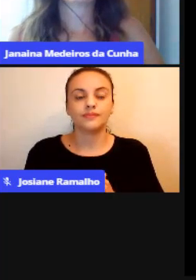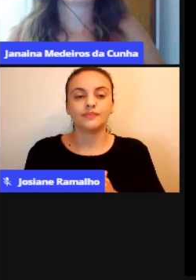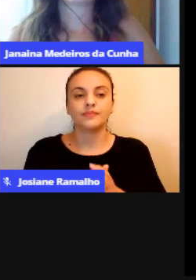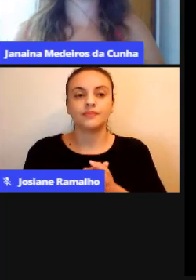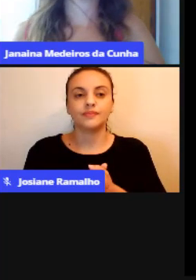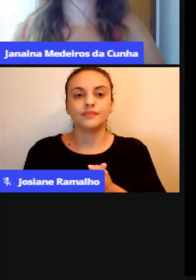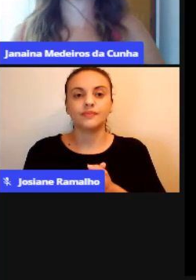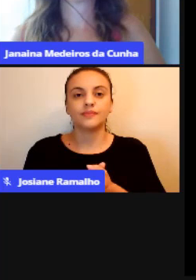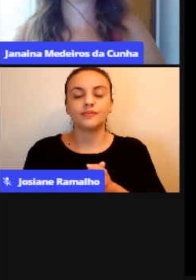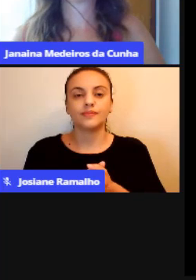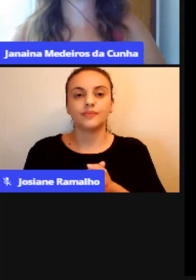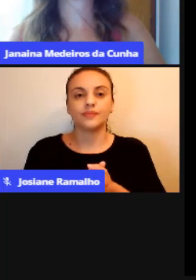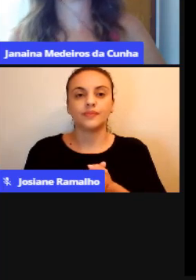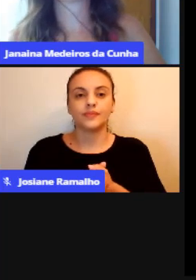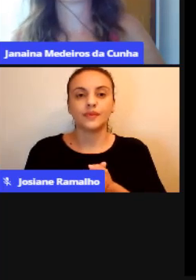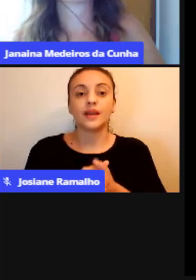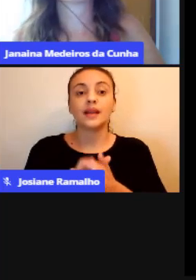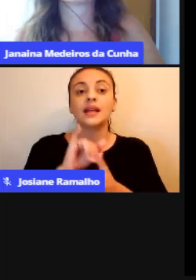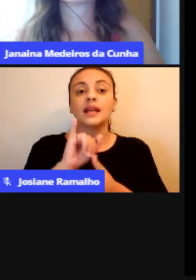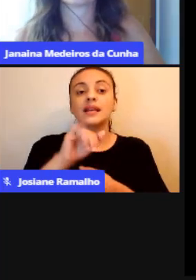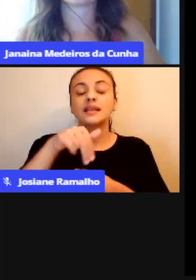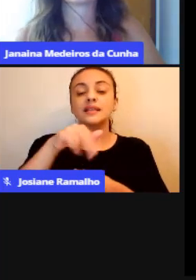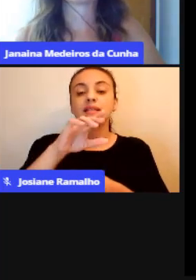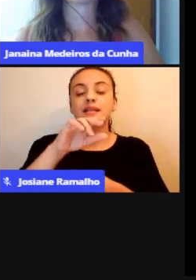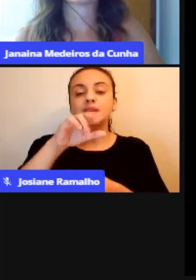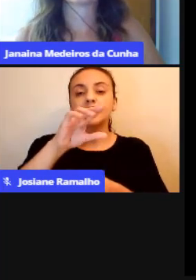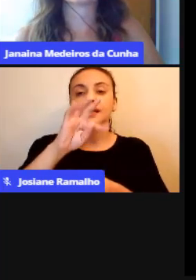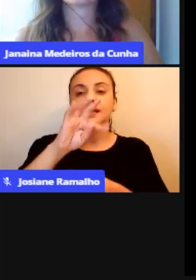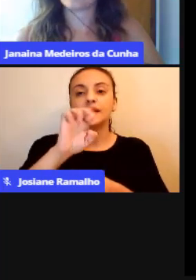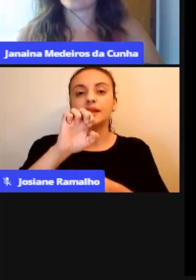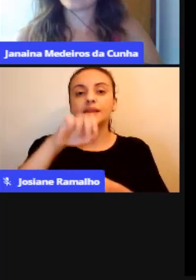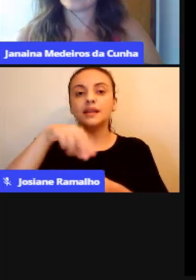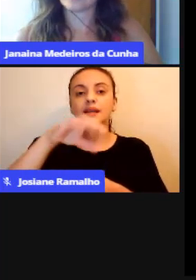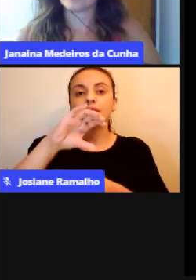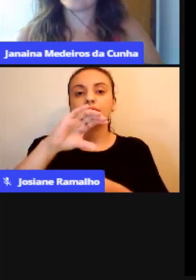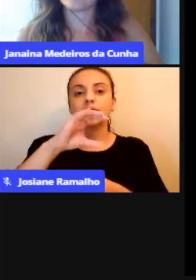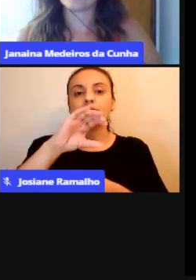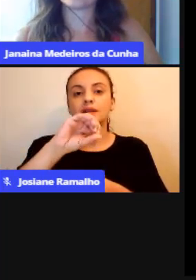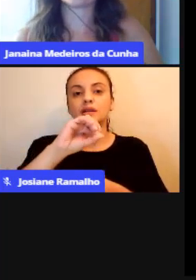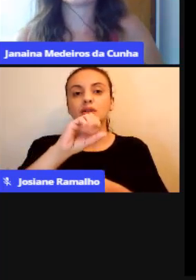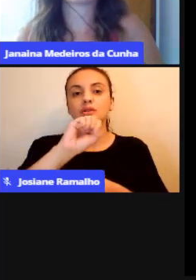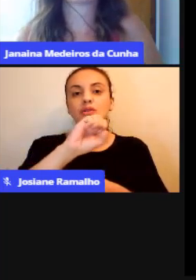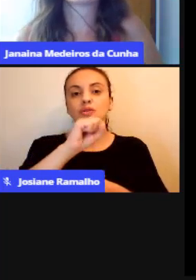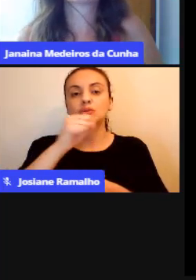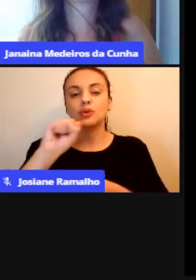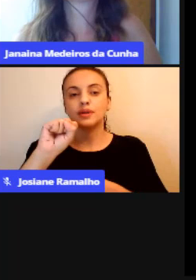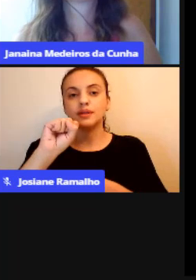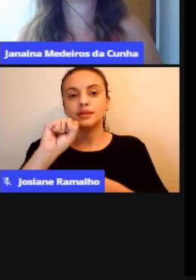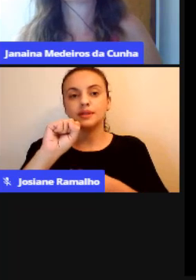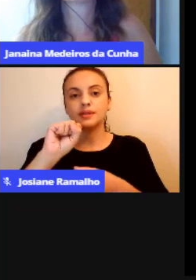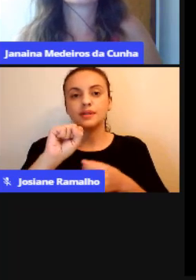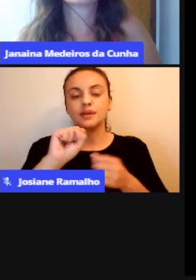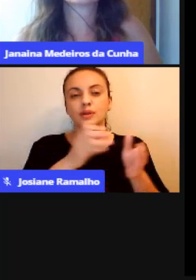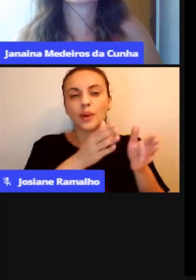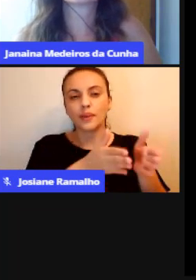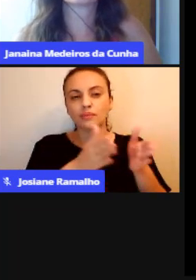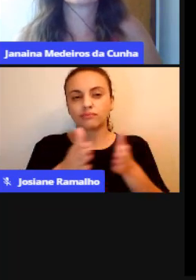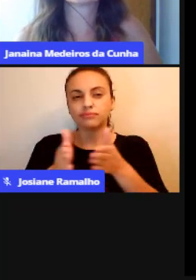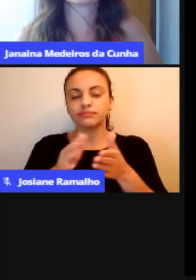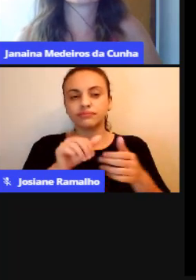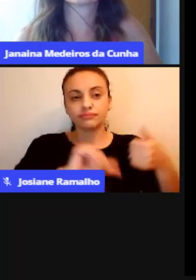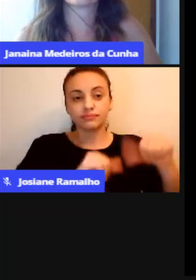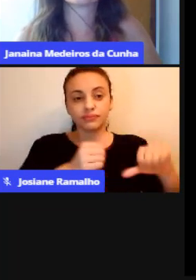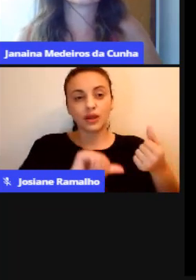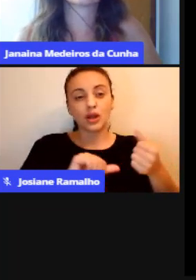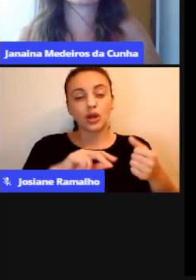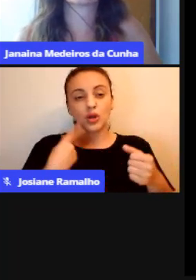E as intenções do processo de avaliação. Né? Nós sabemos que existe 3 tipos de